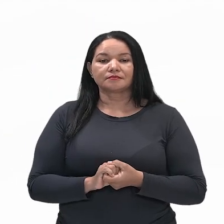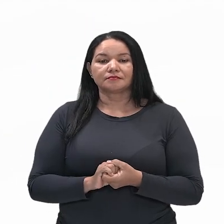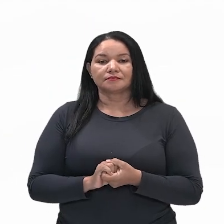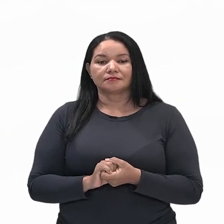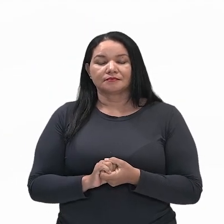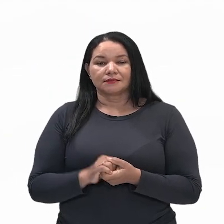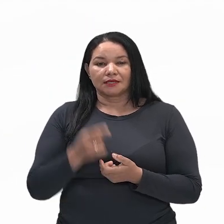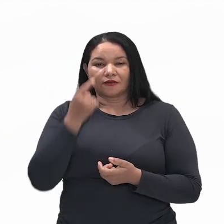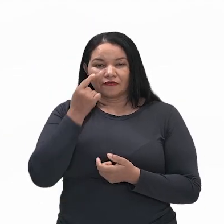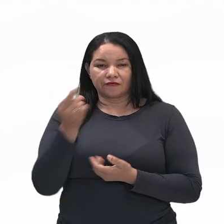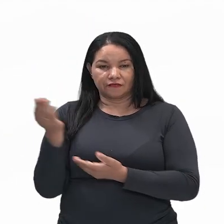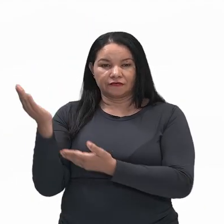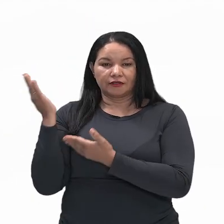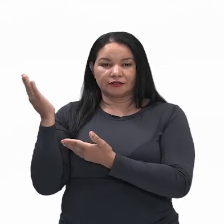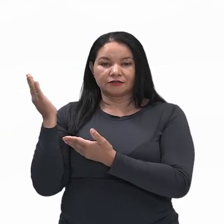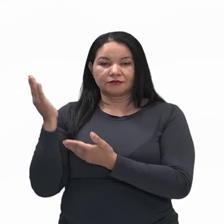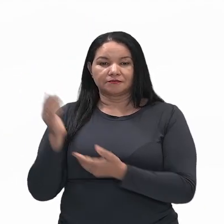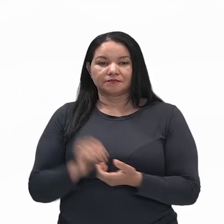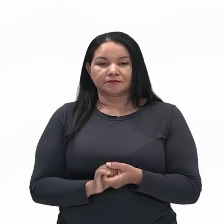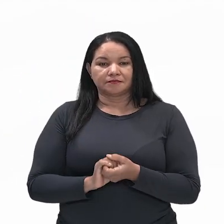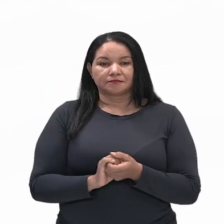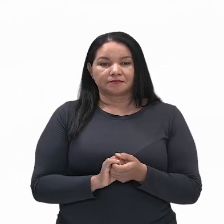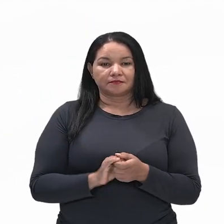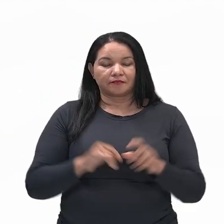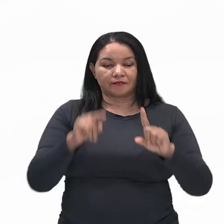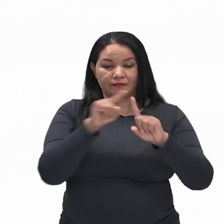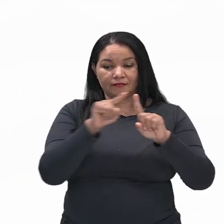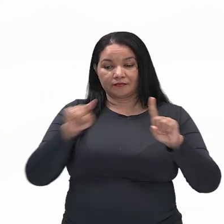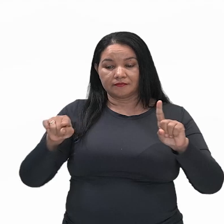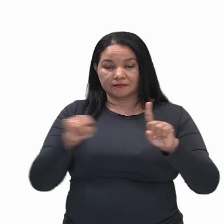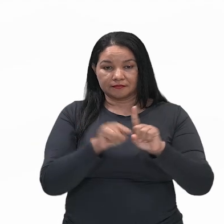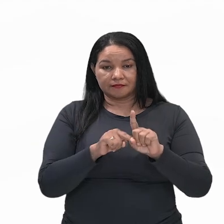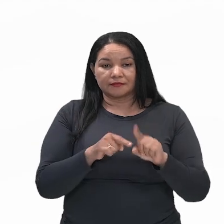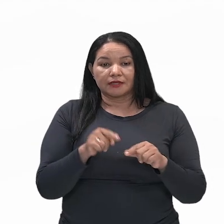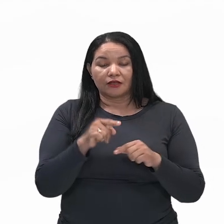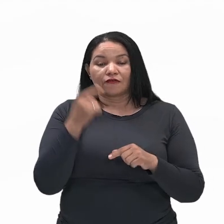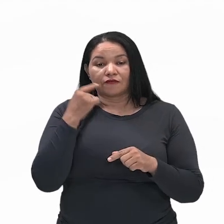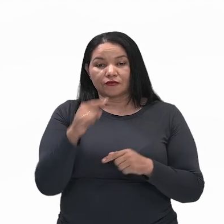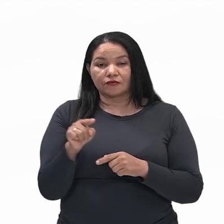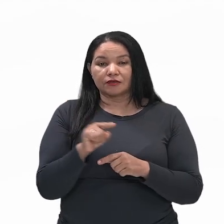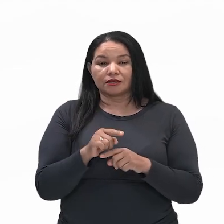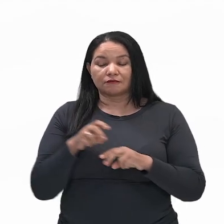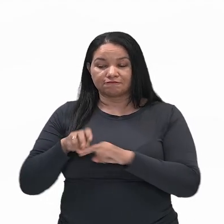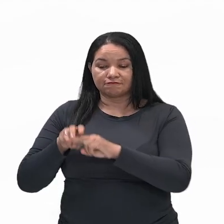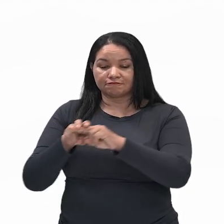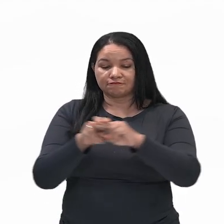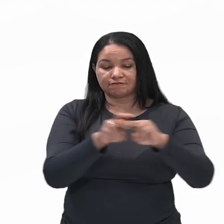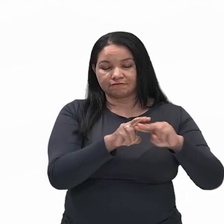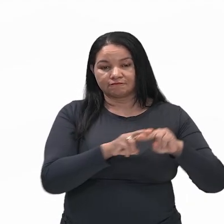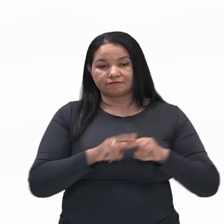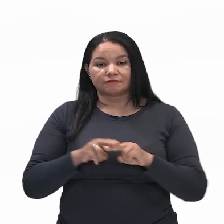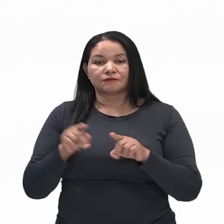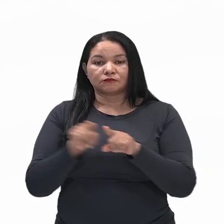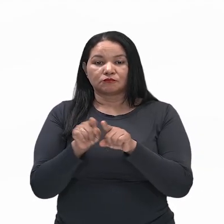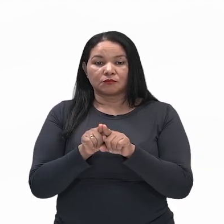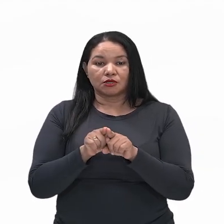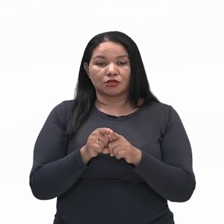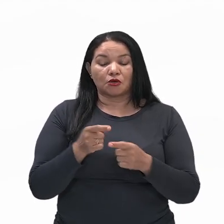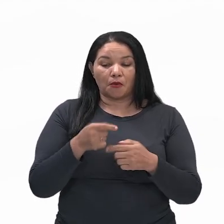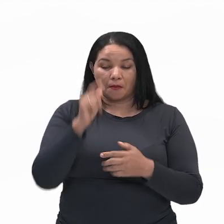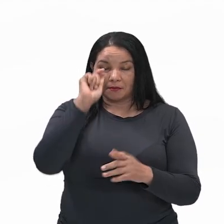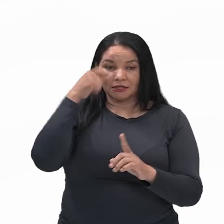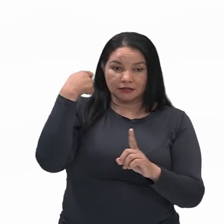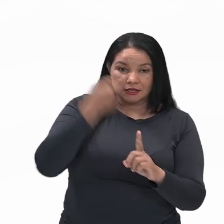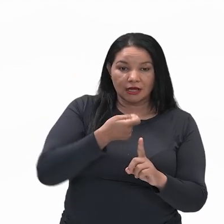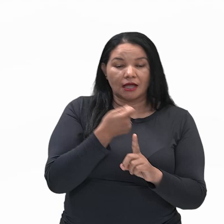vocês estão vendo aí essa instalação. Então é um triângulo equilátero, onde ela faz uma homenagem a essas mulheres que não foram,